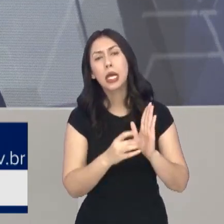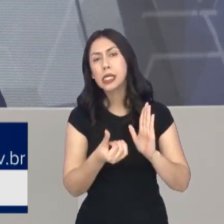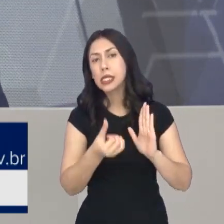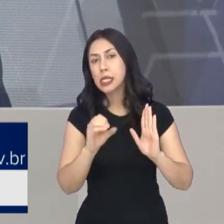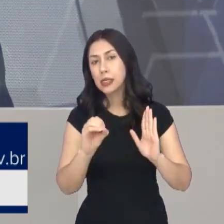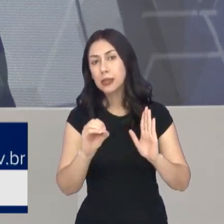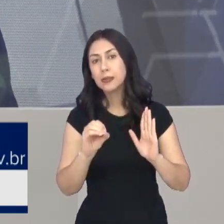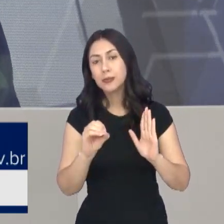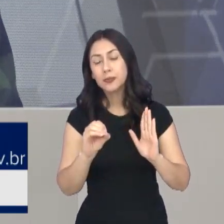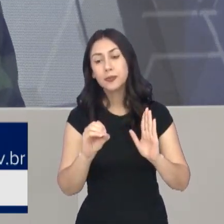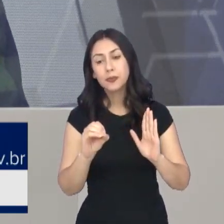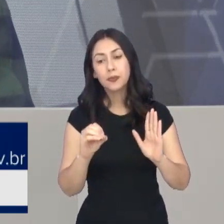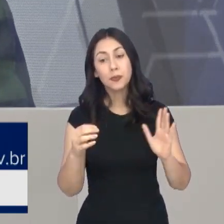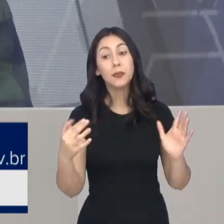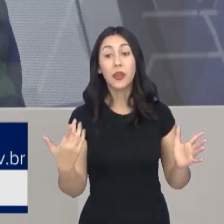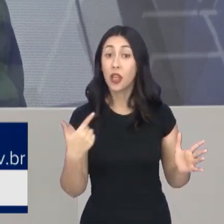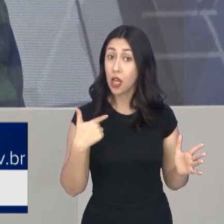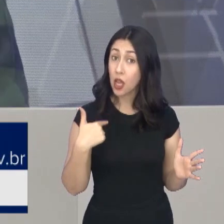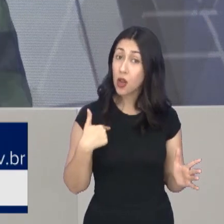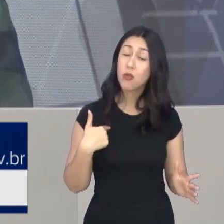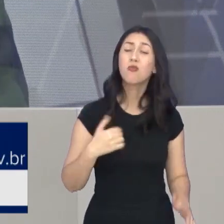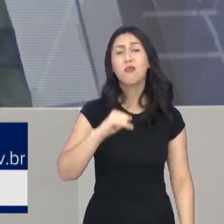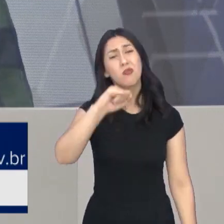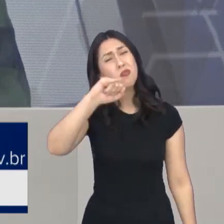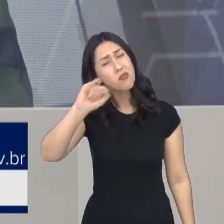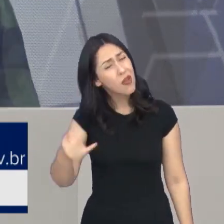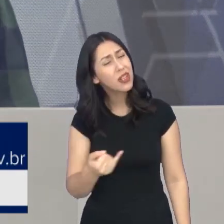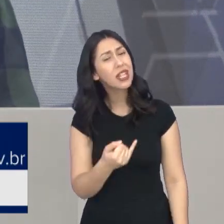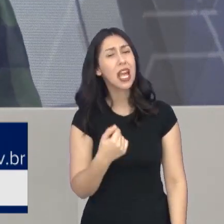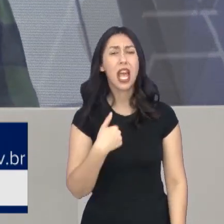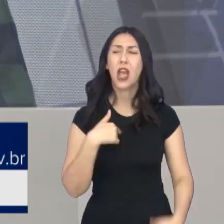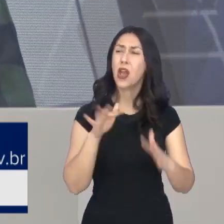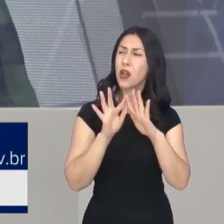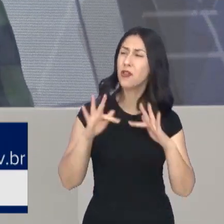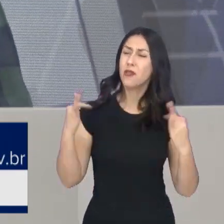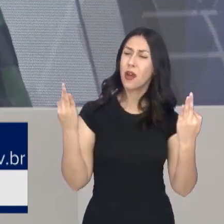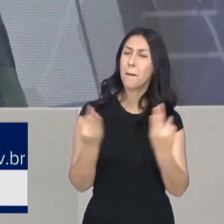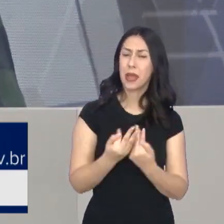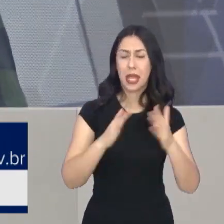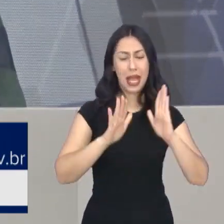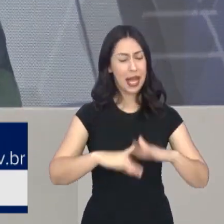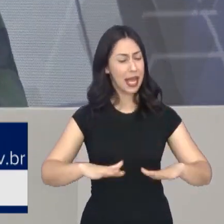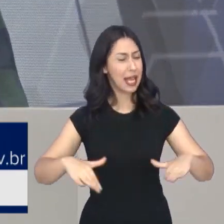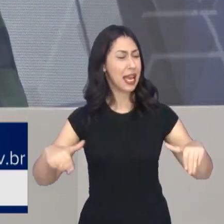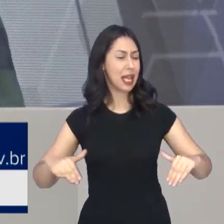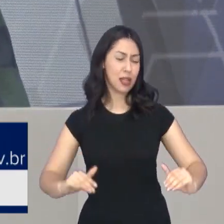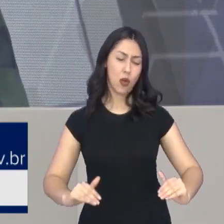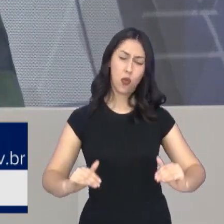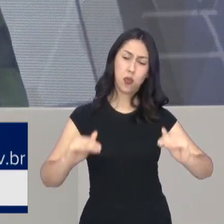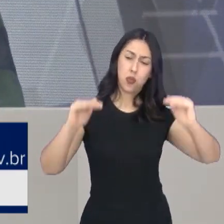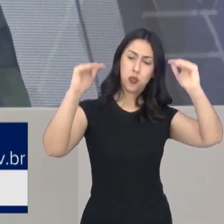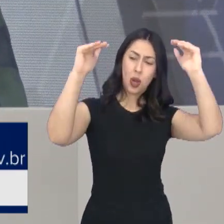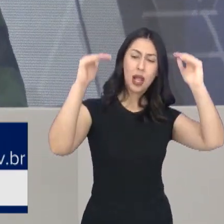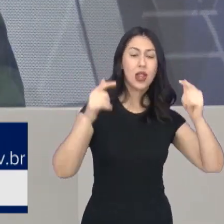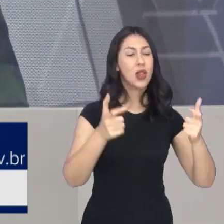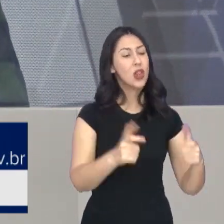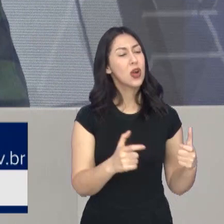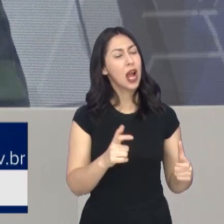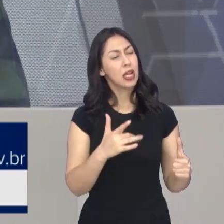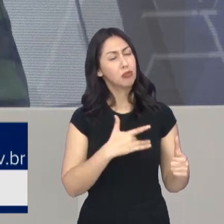né? Usufruí de muito lá, eu, minha família, né? Minhas crianças cresceram naquele ambiente